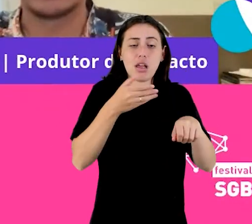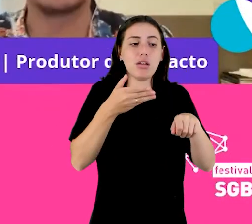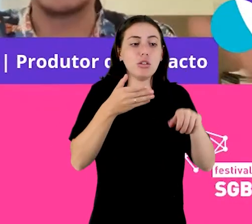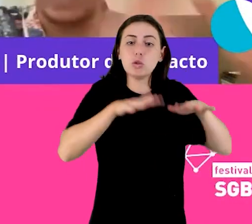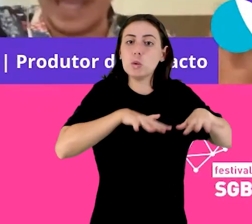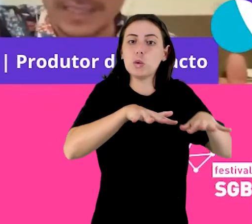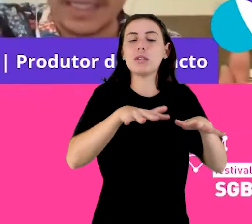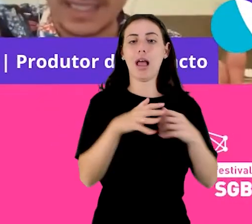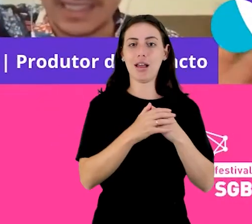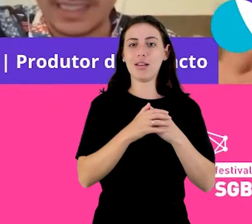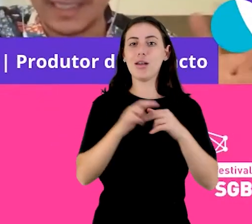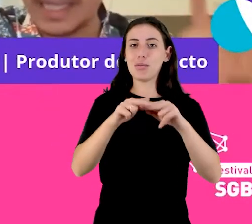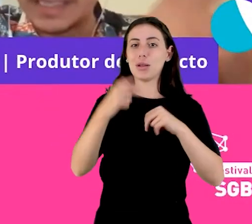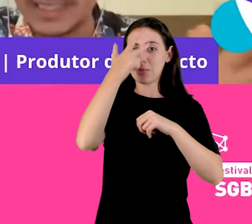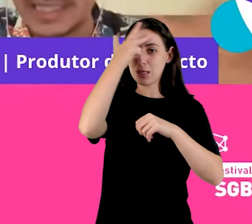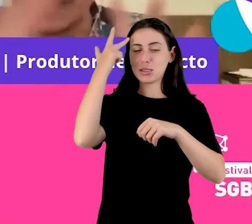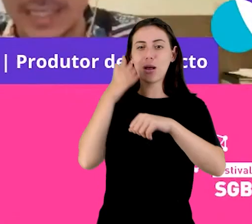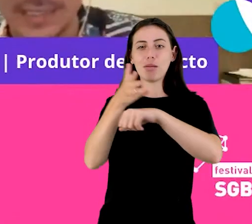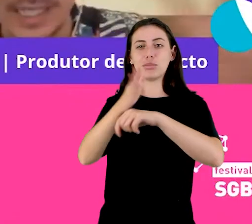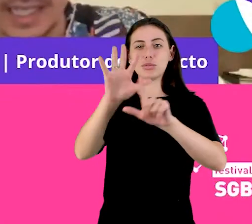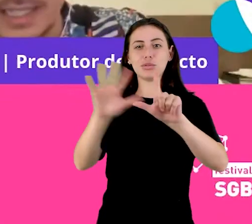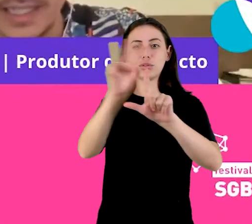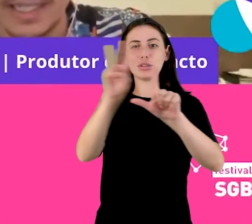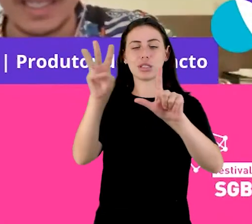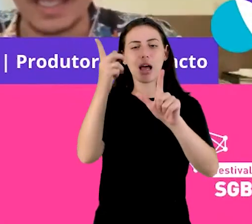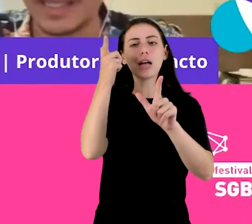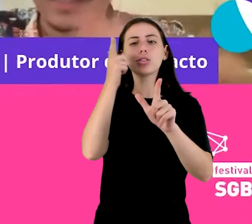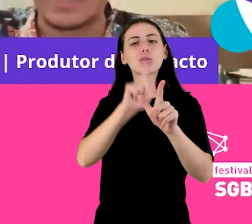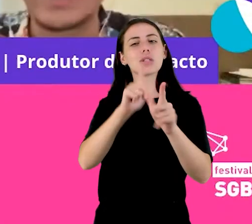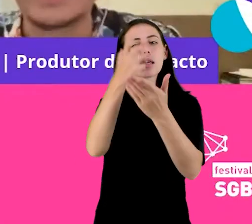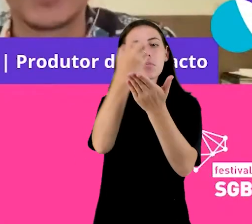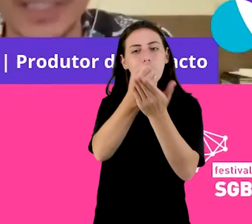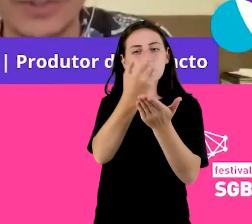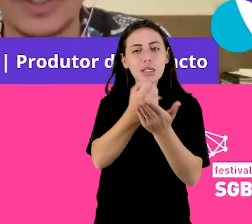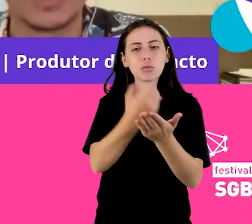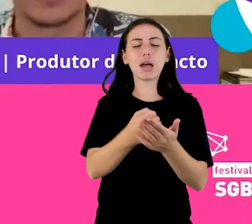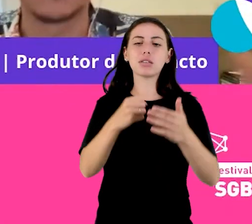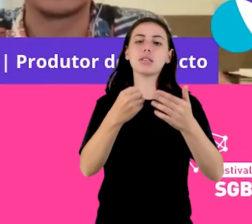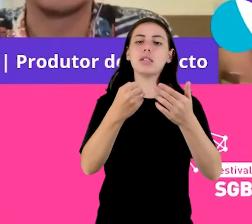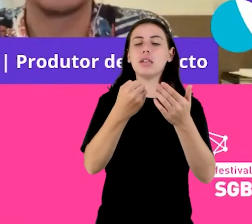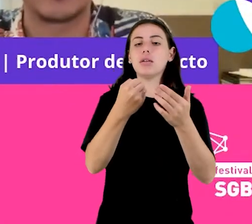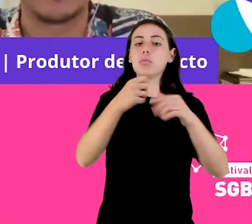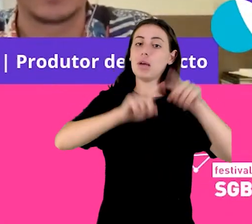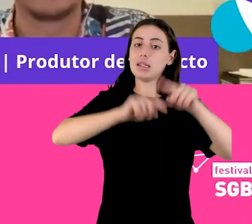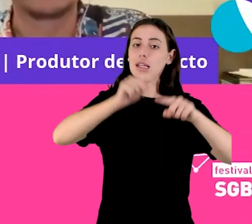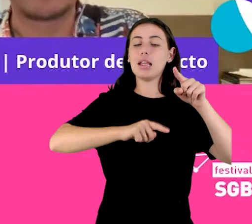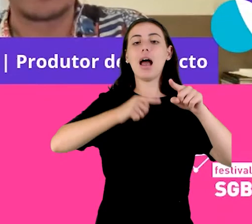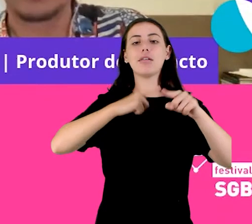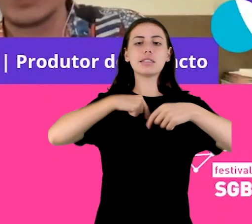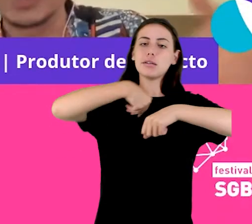né? O que é ser cis, o que é ser trans, o que são essas questões, né? Então é um glossário que também